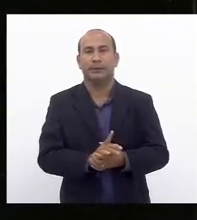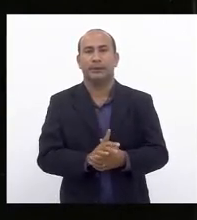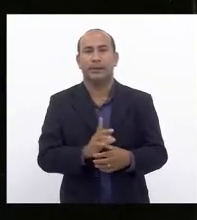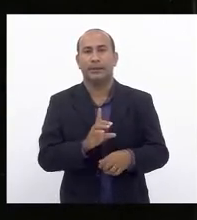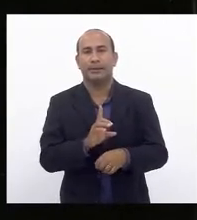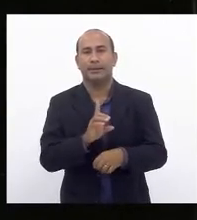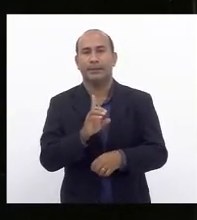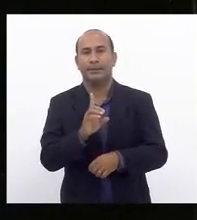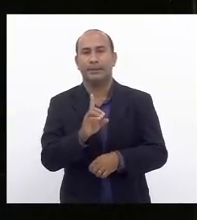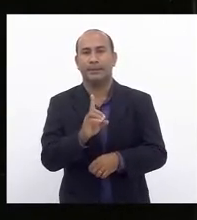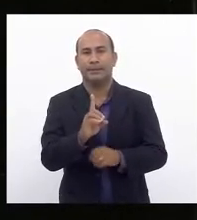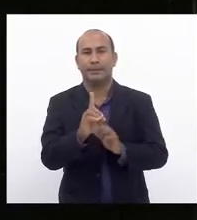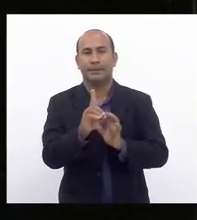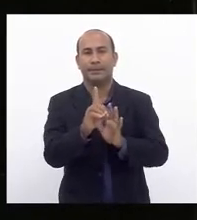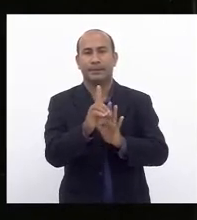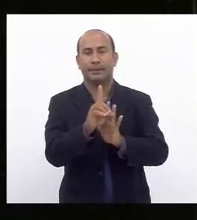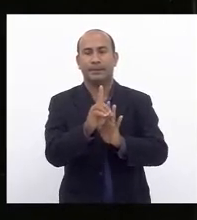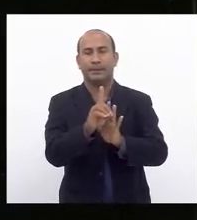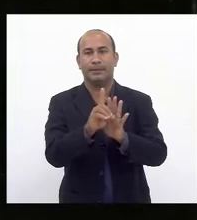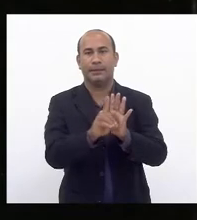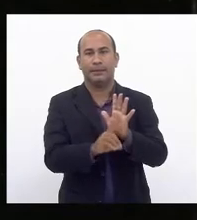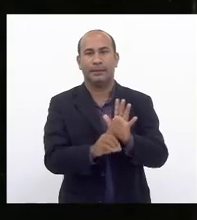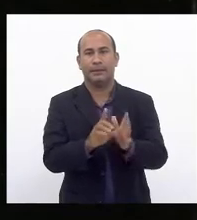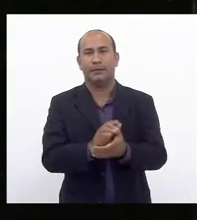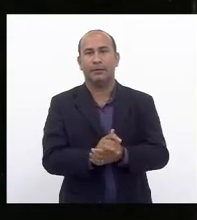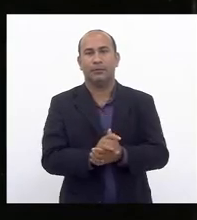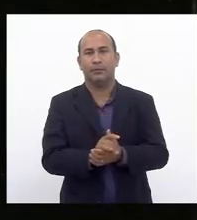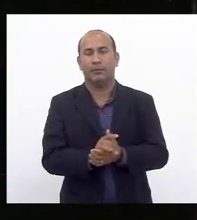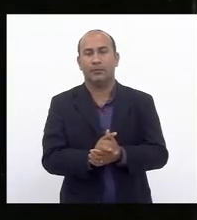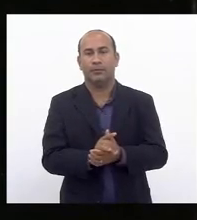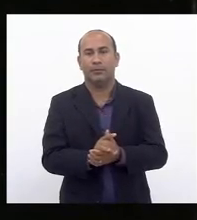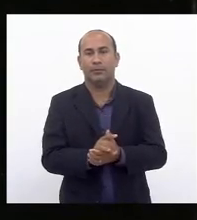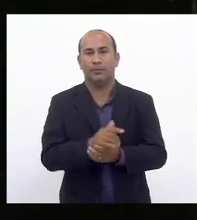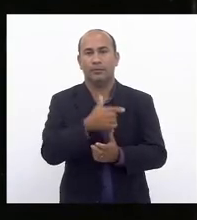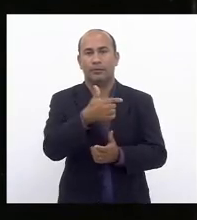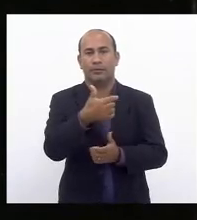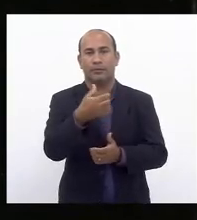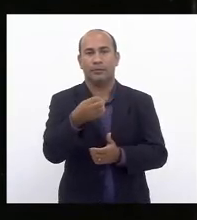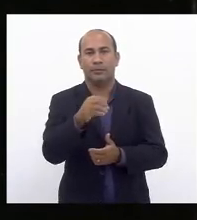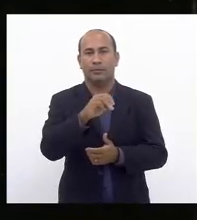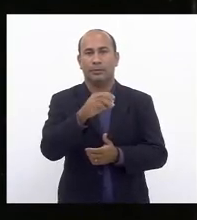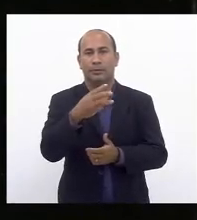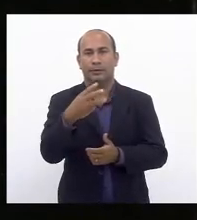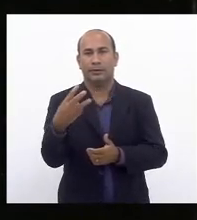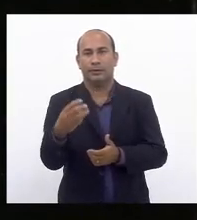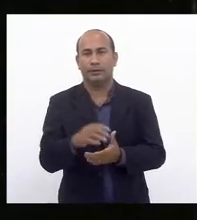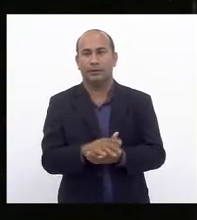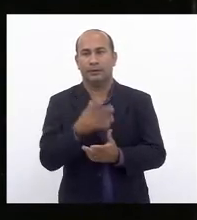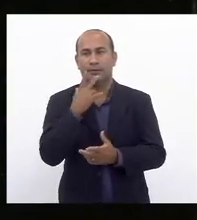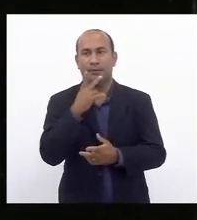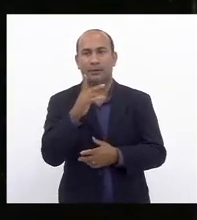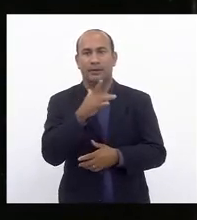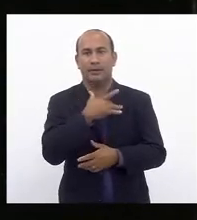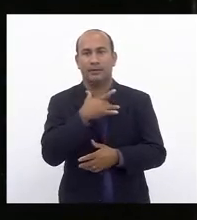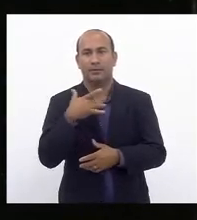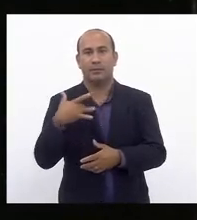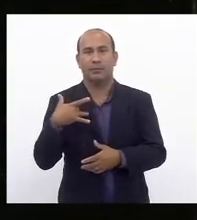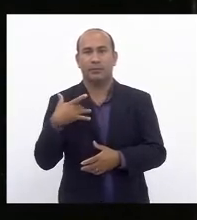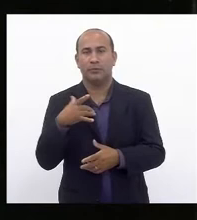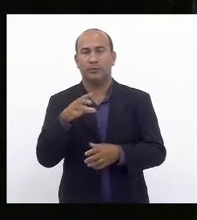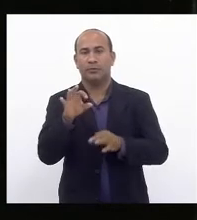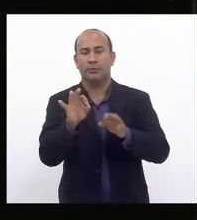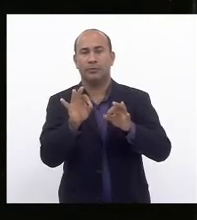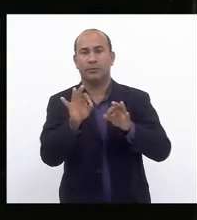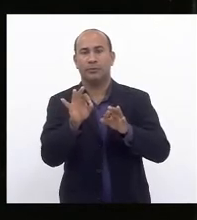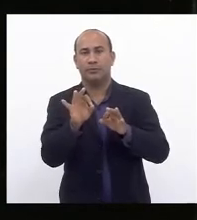23.593, 16 de outubro de 2003, que regulamenta o plano de saúde do servidor